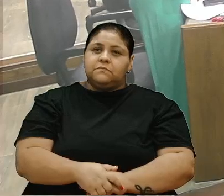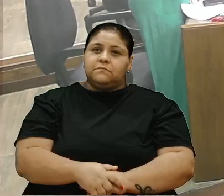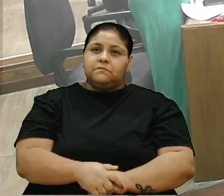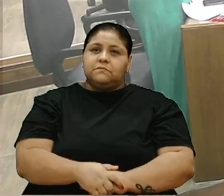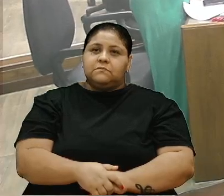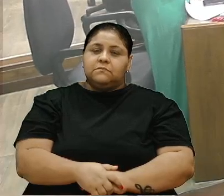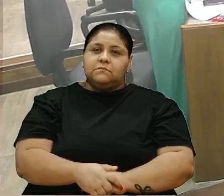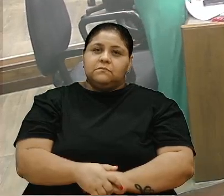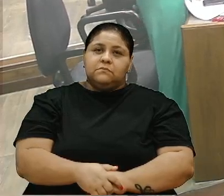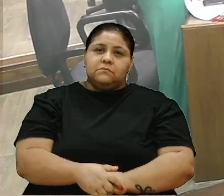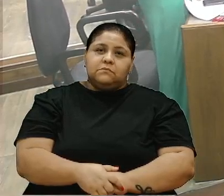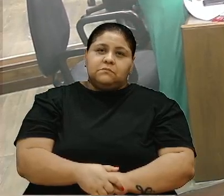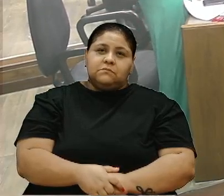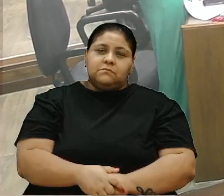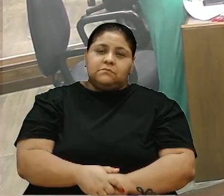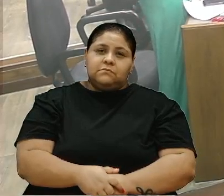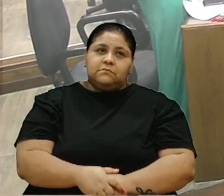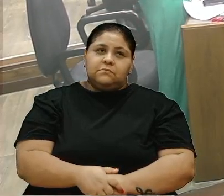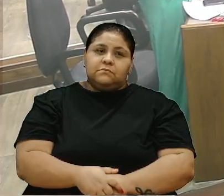a palavra, presidente.